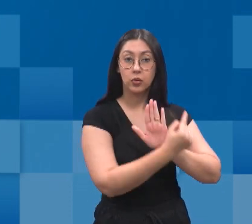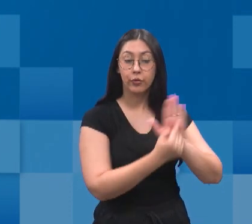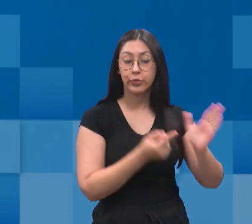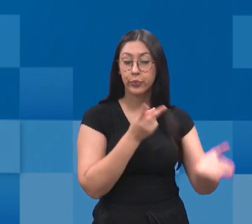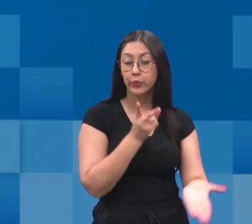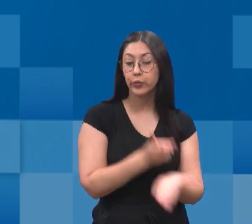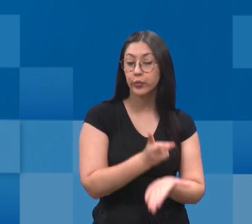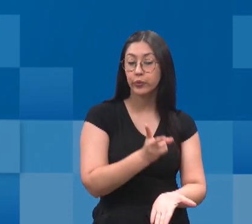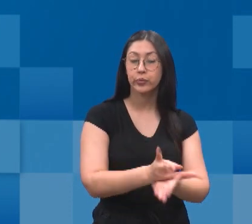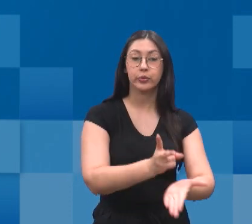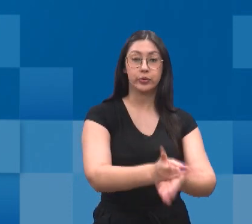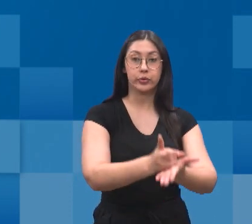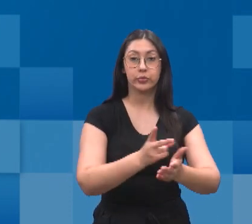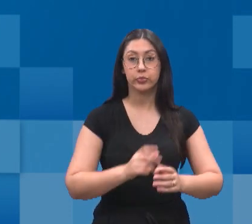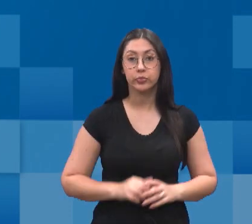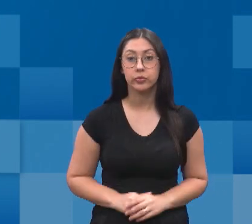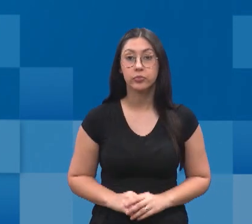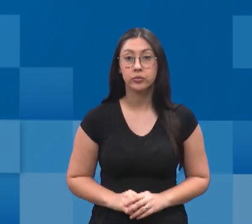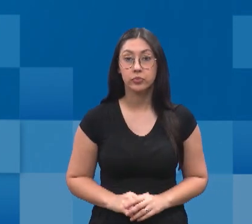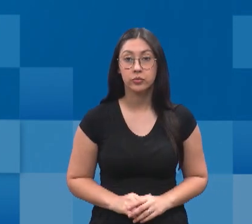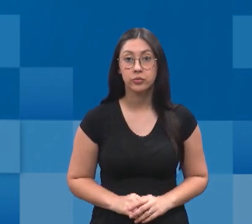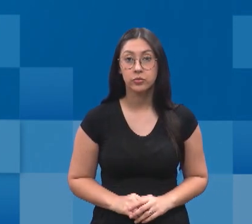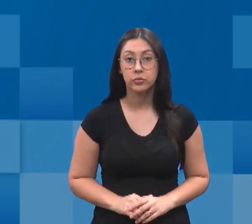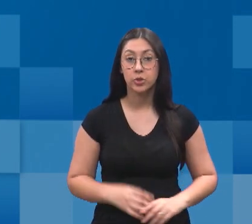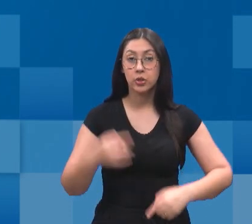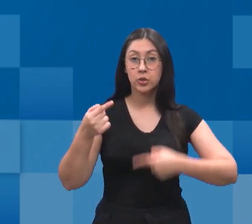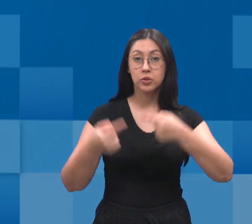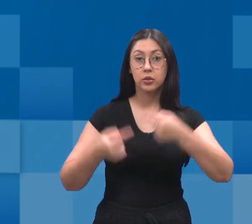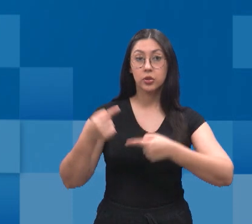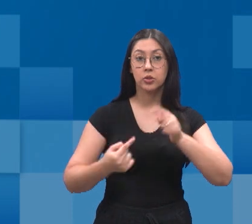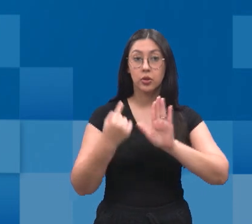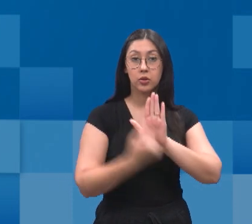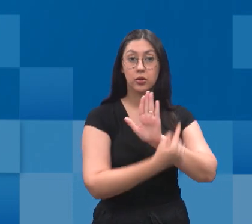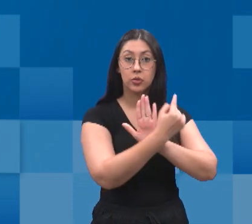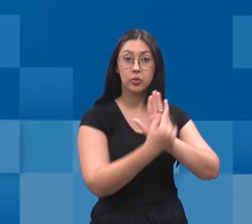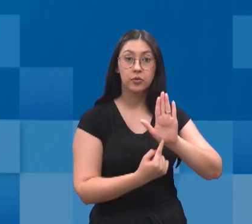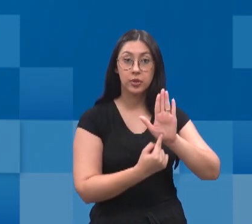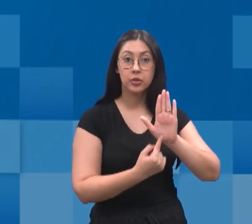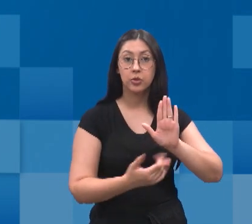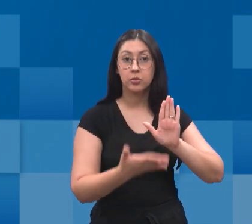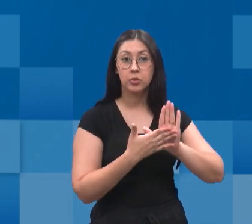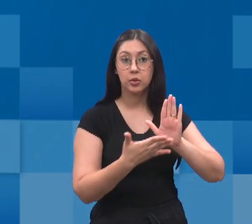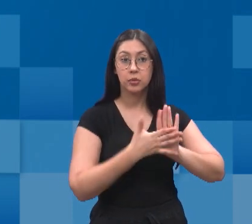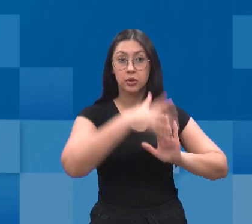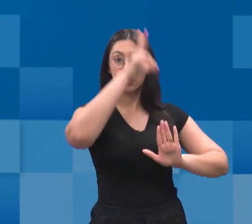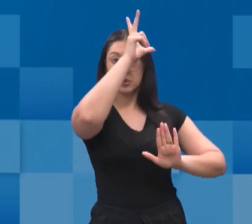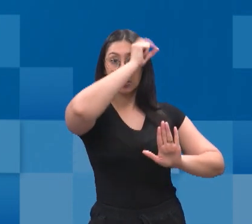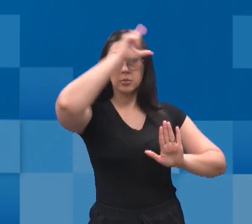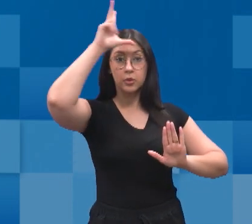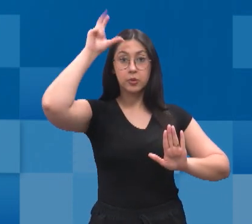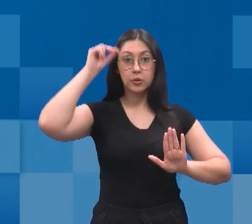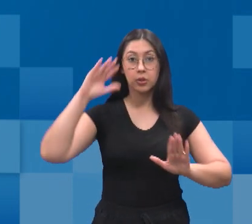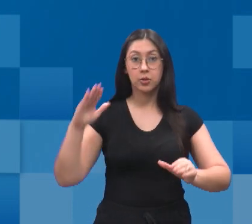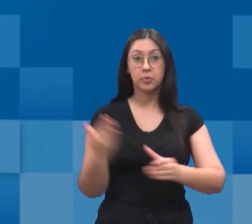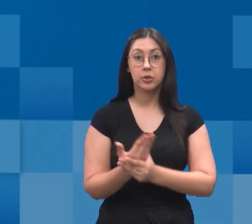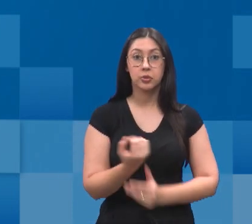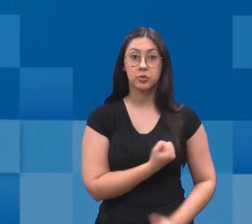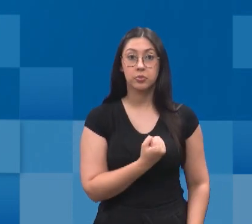está mantido. Em discussão, o veto total aposto pelo Poder Executivo ao processo número